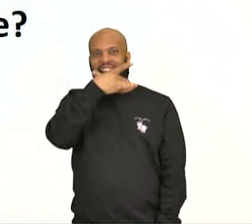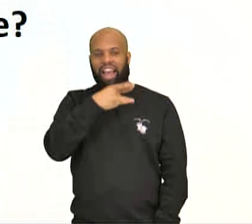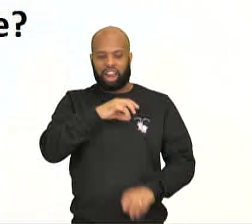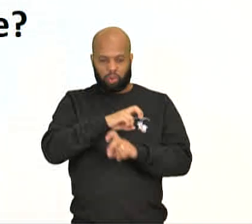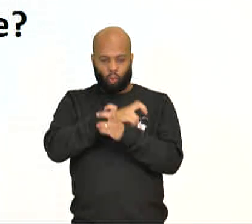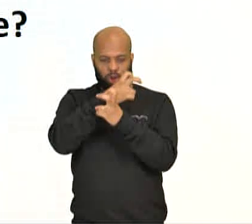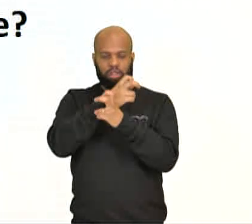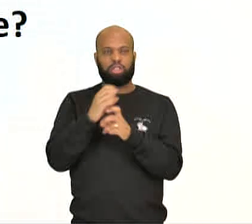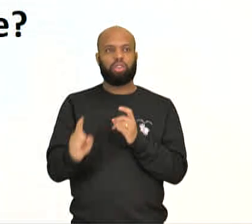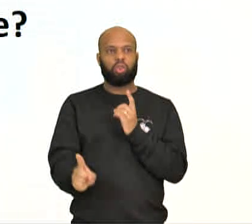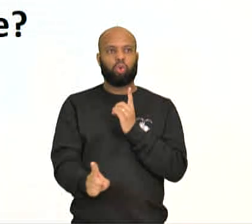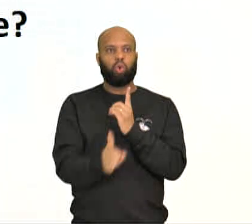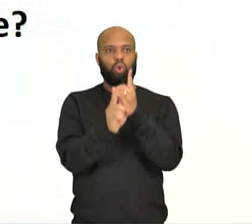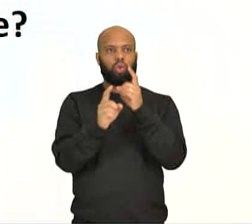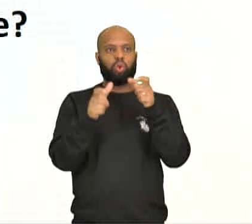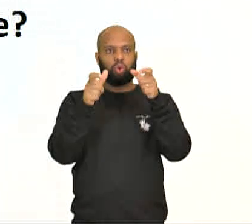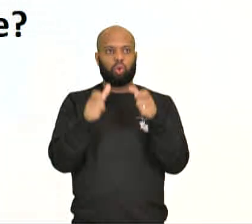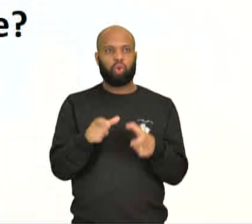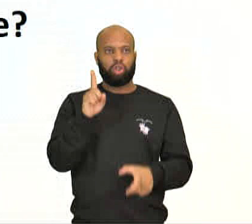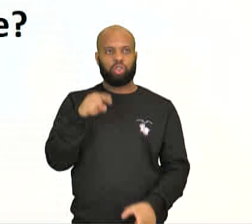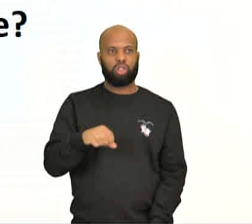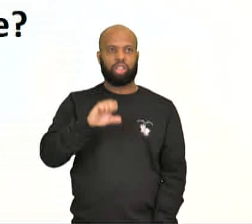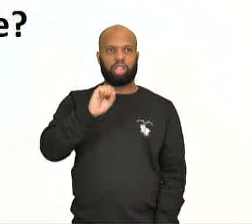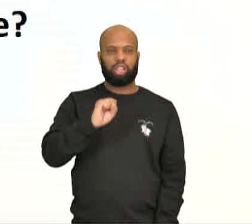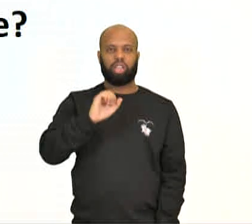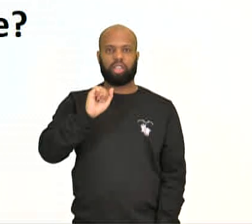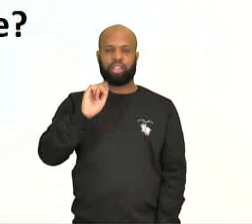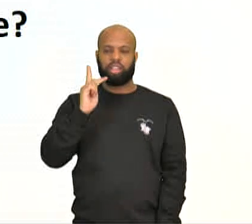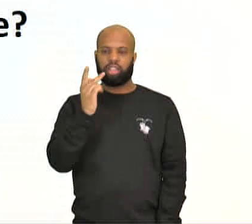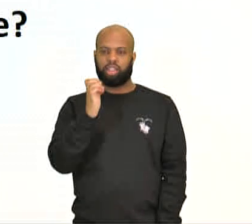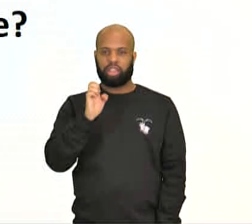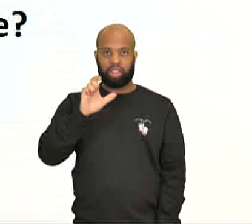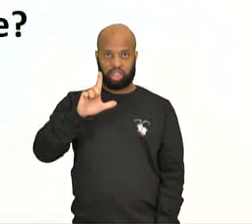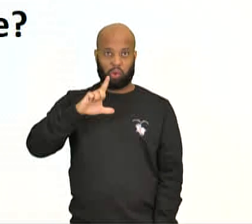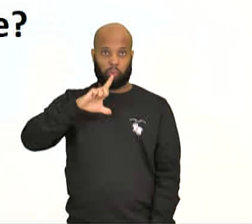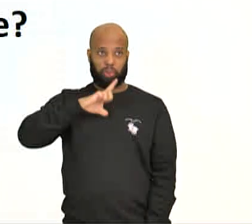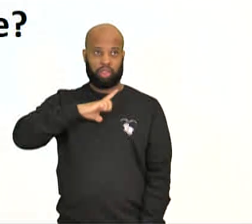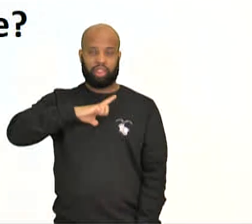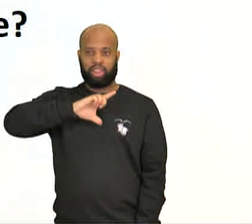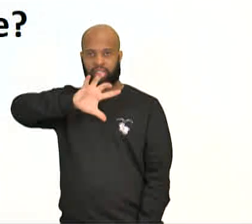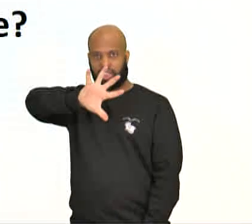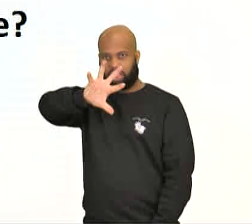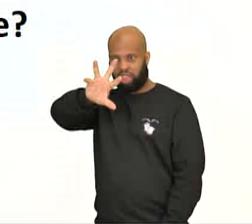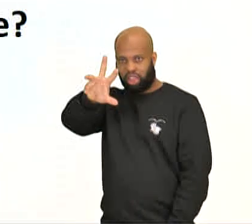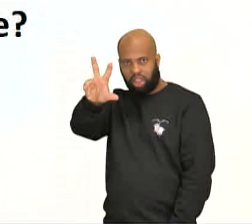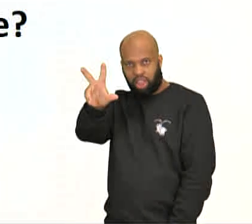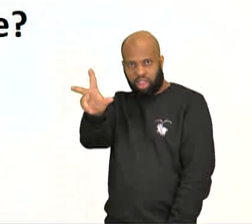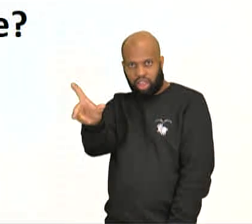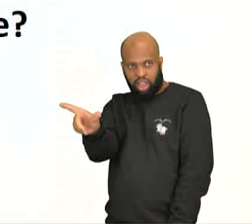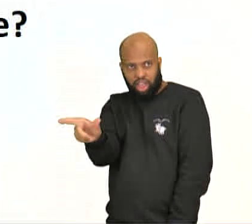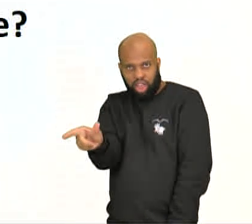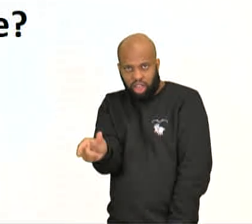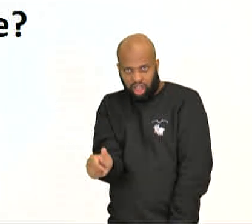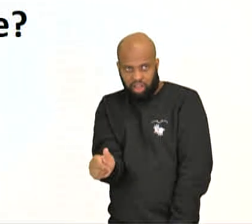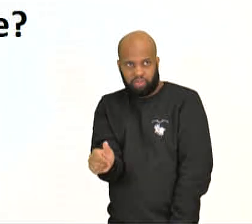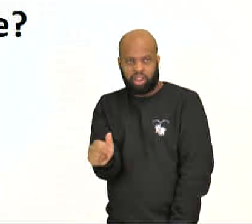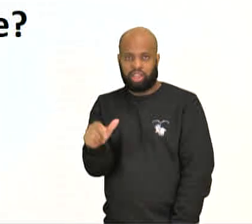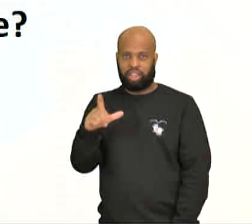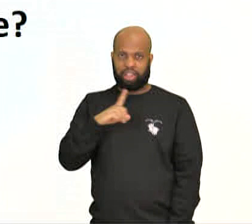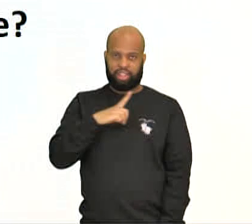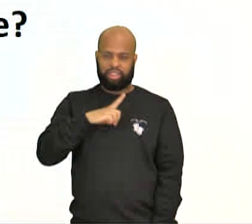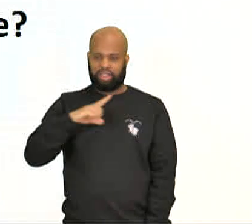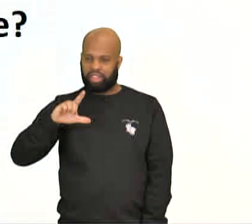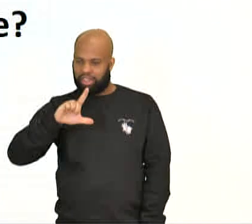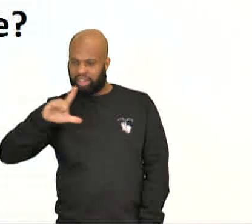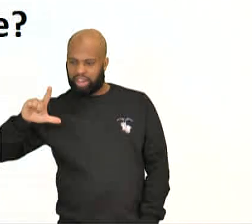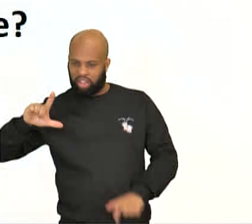por isso é o nome. Sahel é uma espécie de um corredor que pega ali da parte leste, vai até